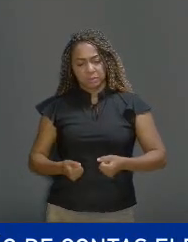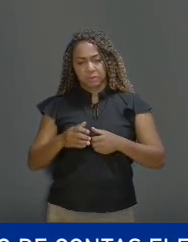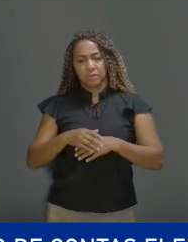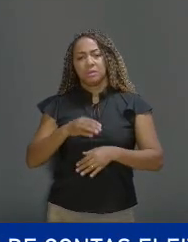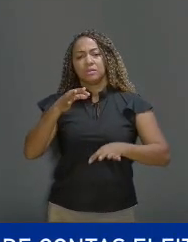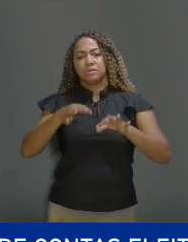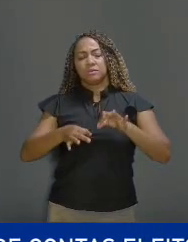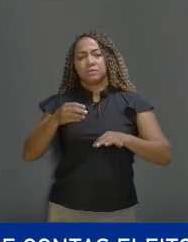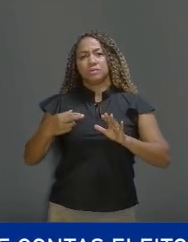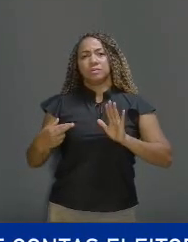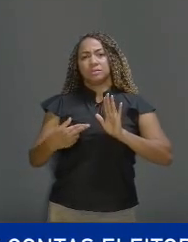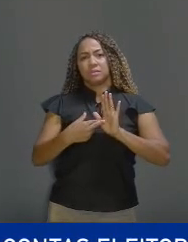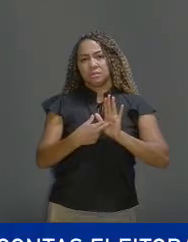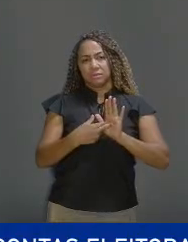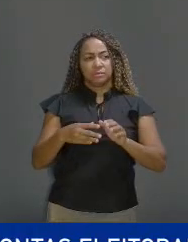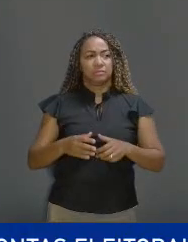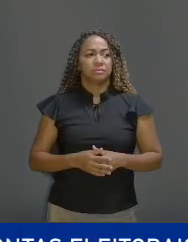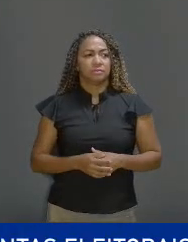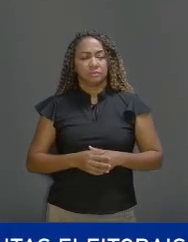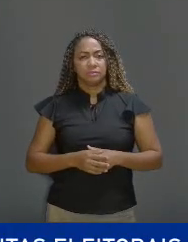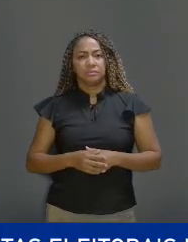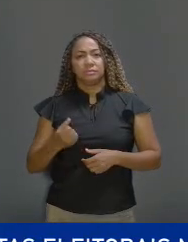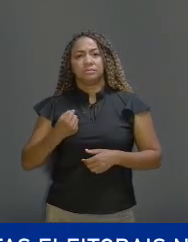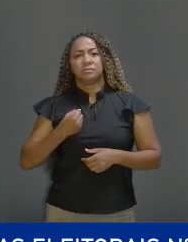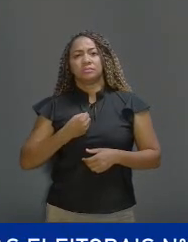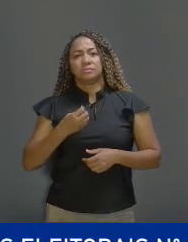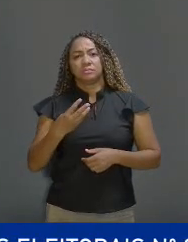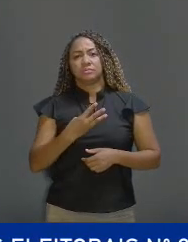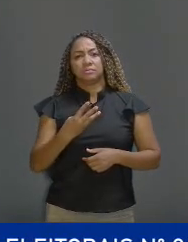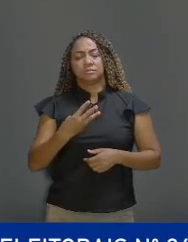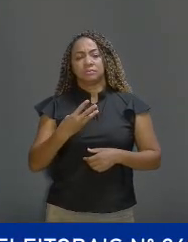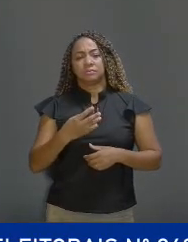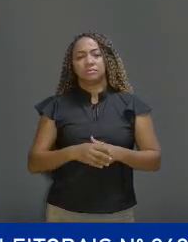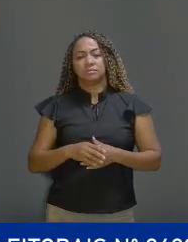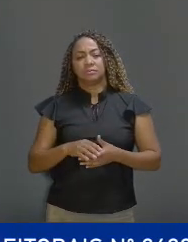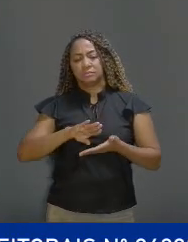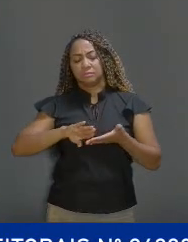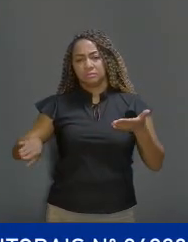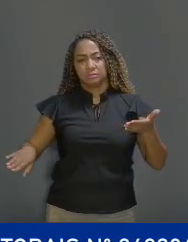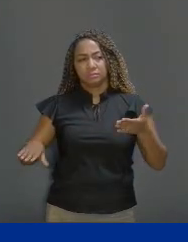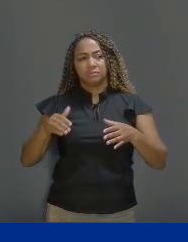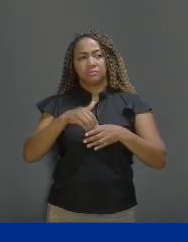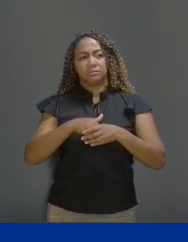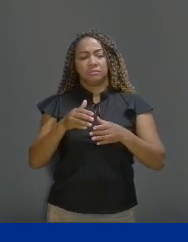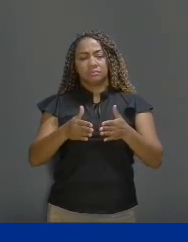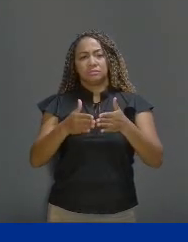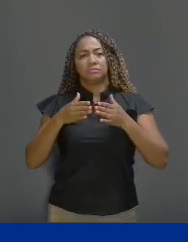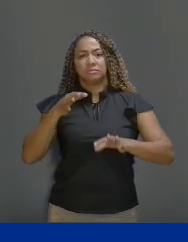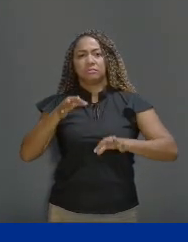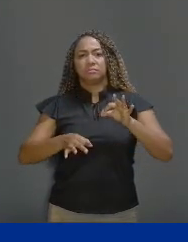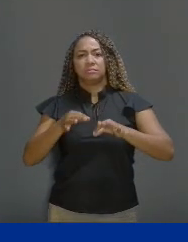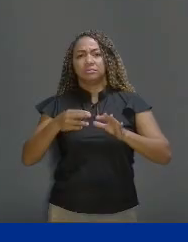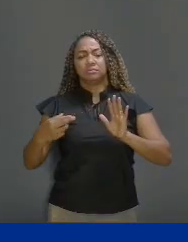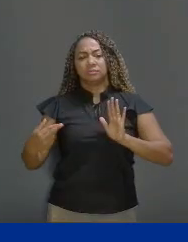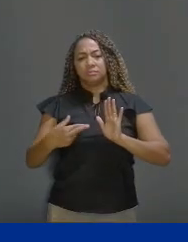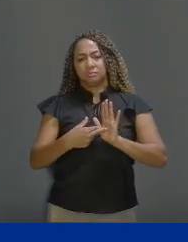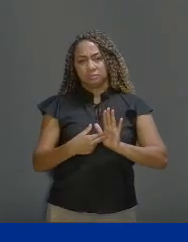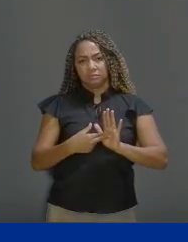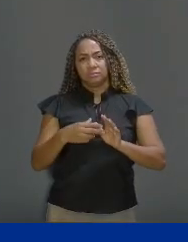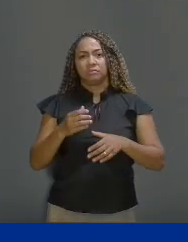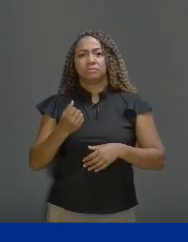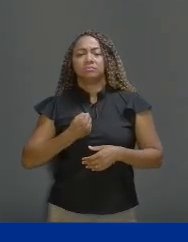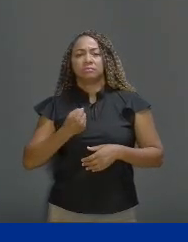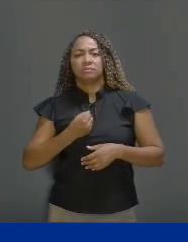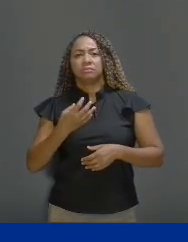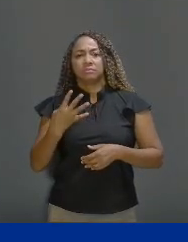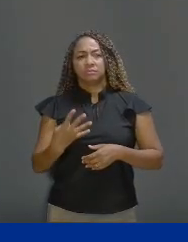do juiz relator. O número 3 foi retirado de pauta a pedido do juiz relator. O